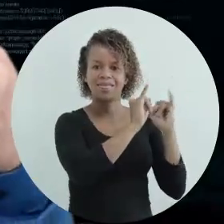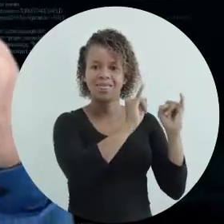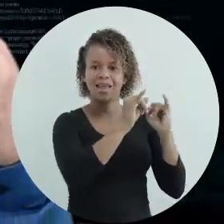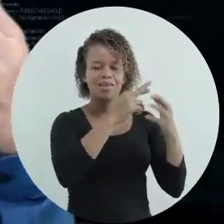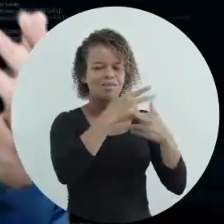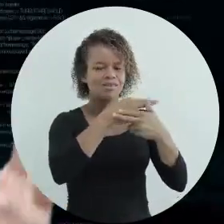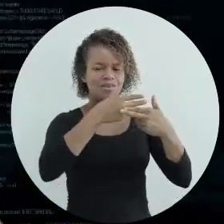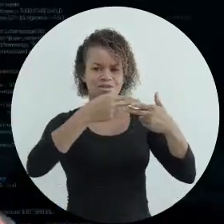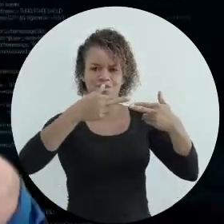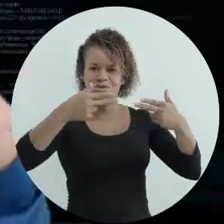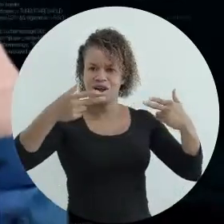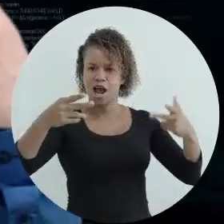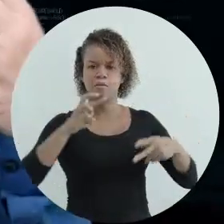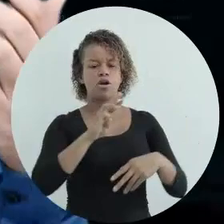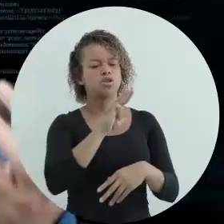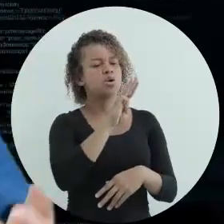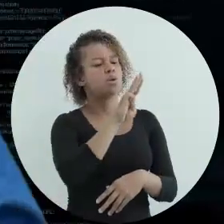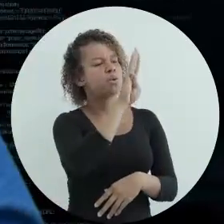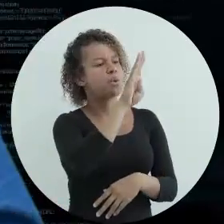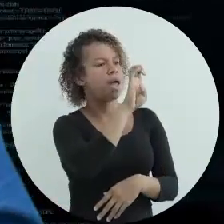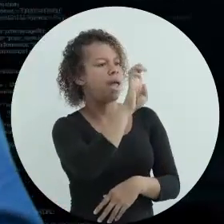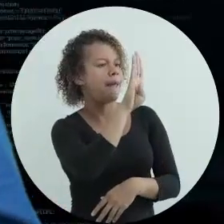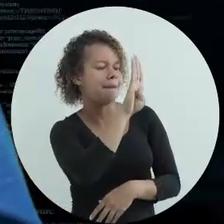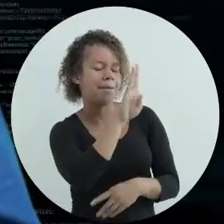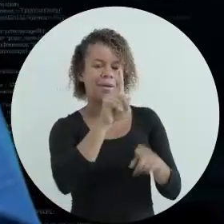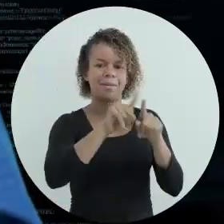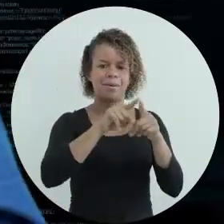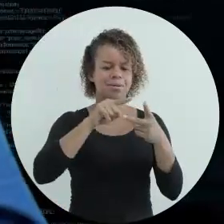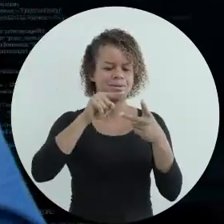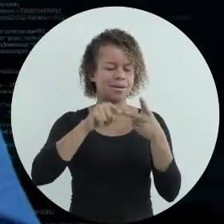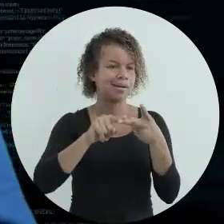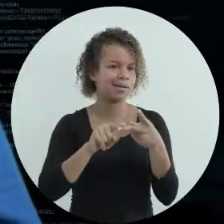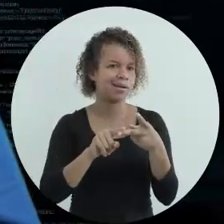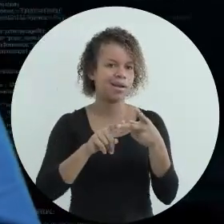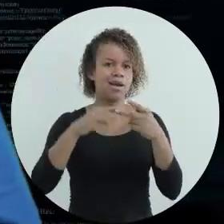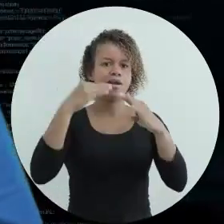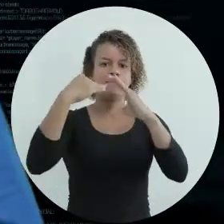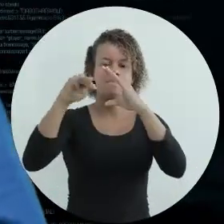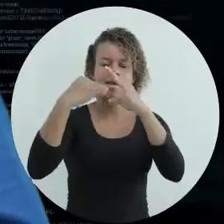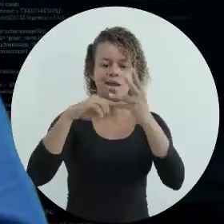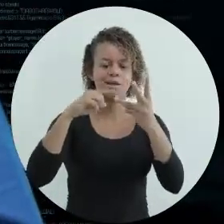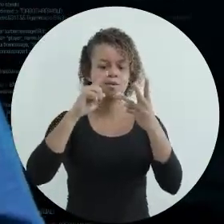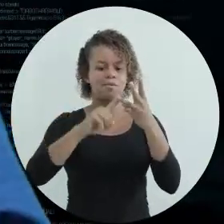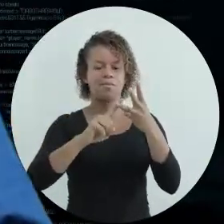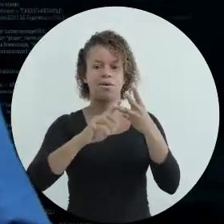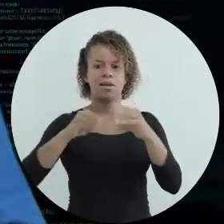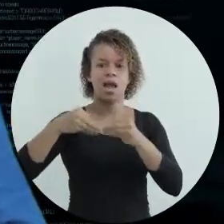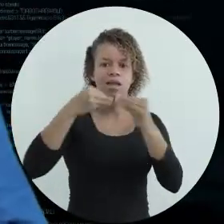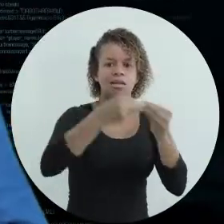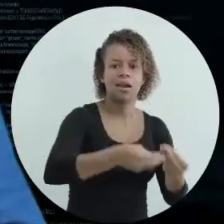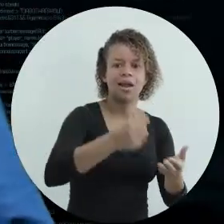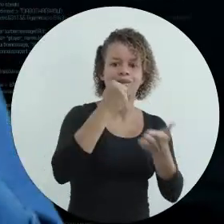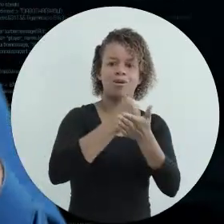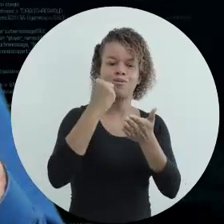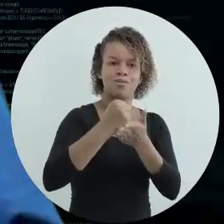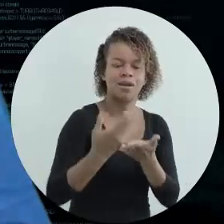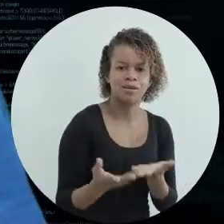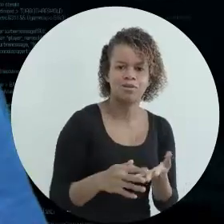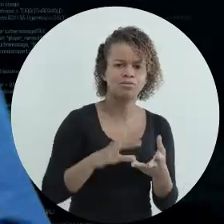web, pode ser a própria web, pode ser o e-mail, pode ser a entrega de arquivos. Tudo isso daí